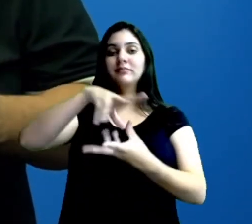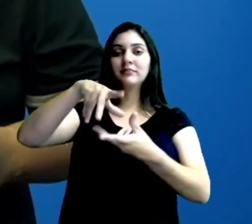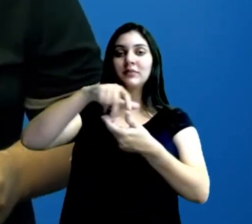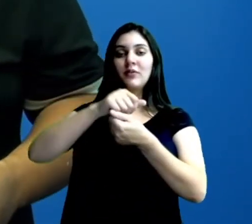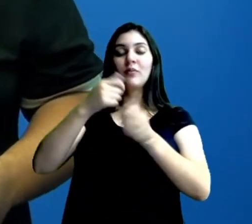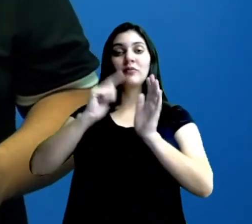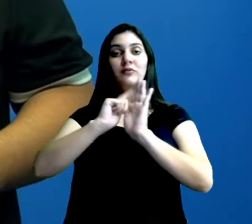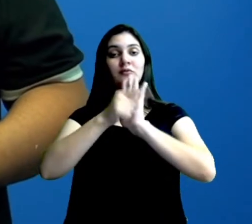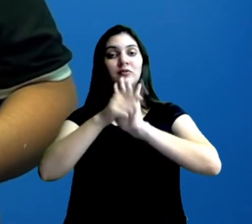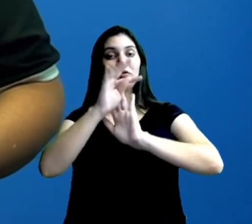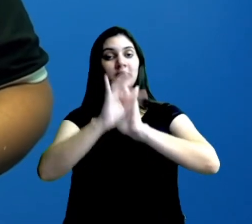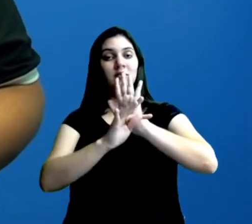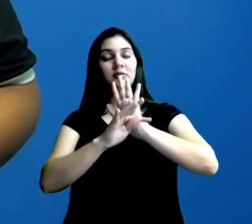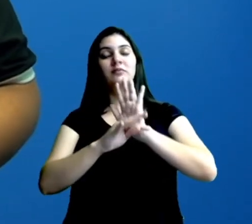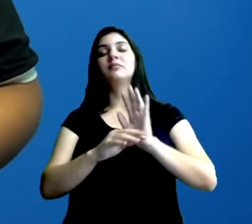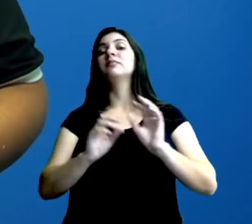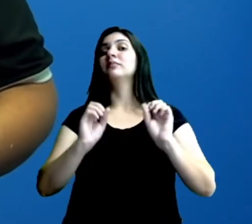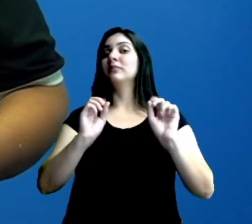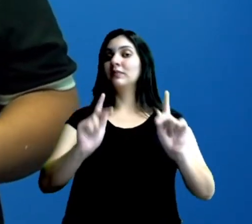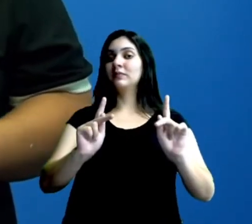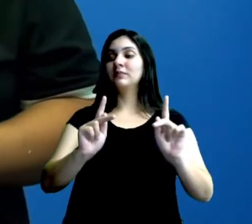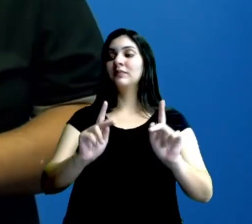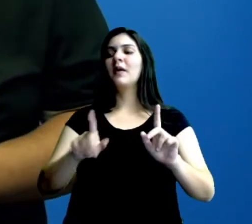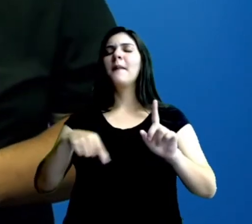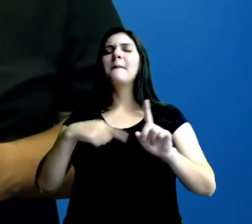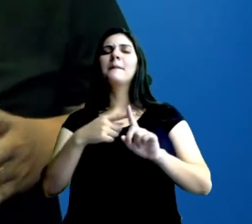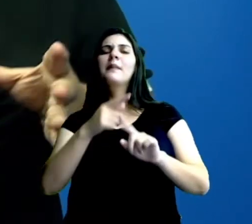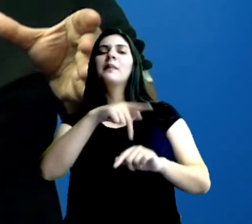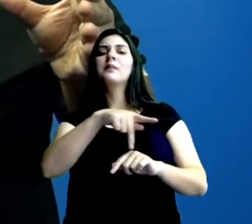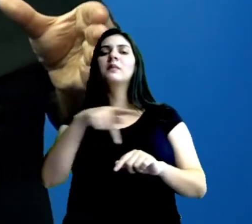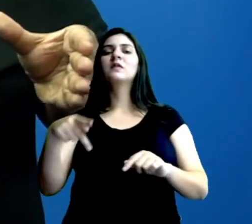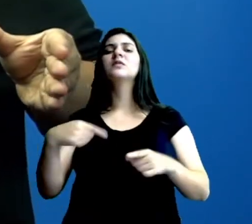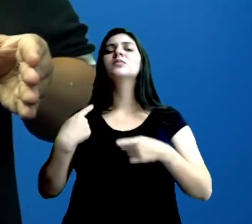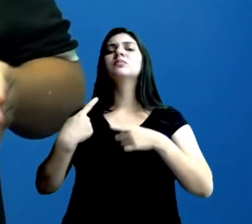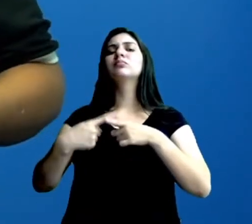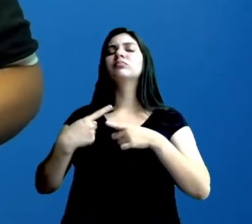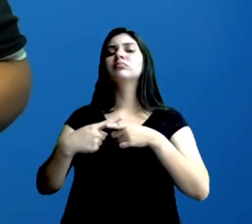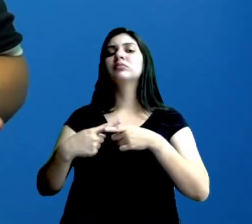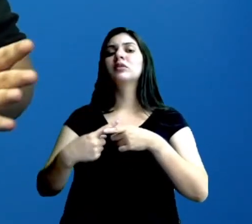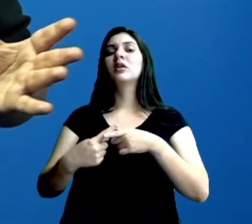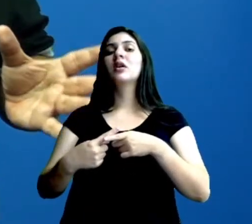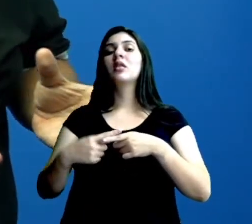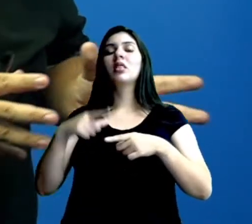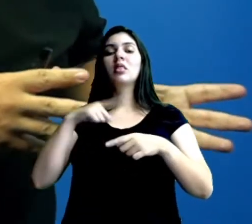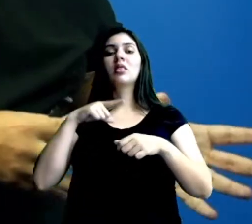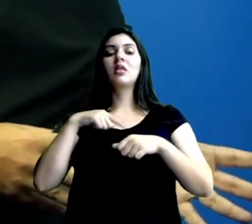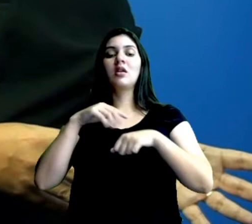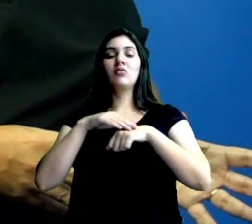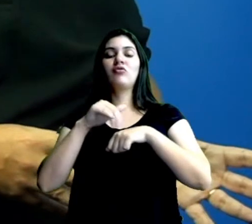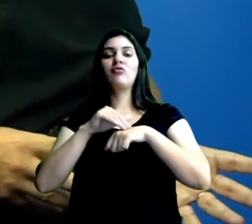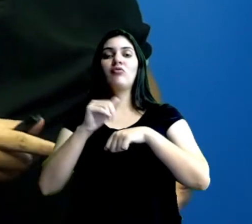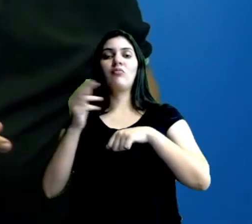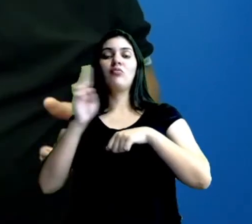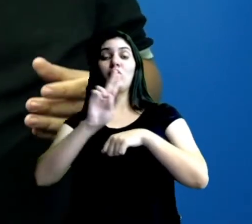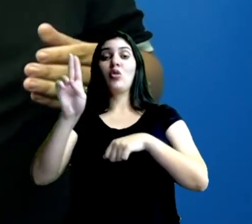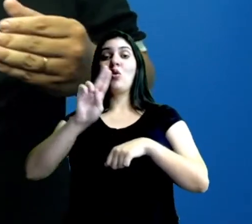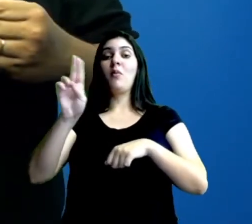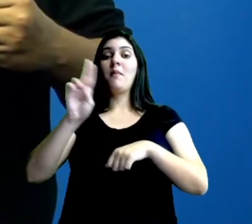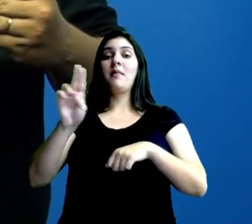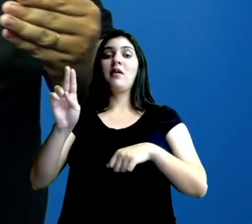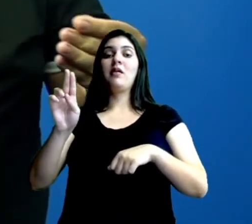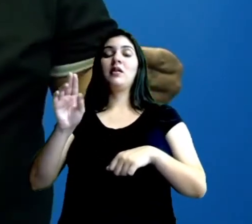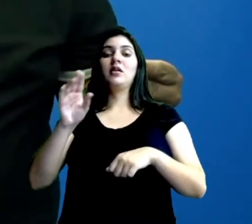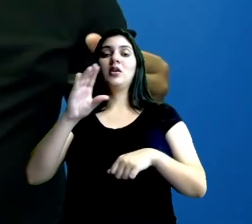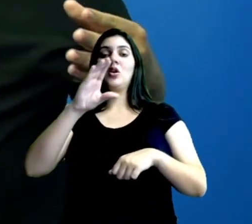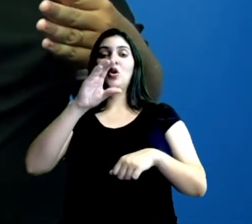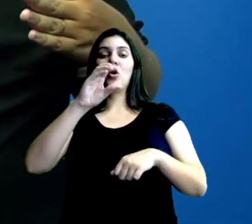do gênero textual, tá bom? Mas, professor, por que é chamado de conto de fada? Essa é a